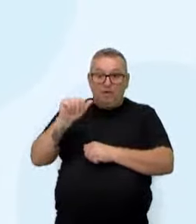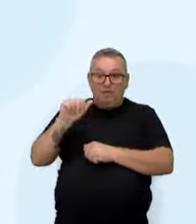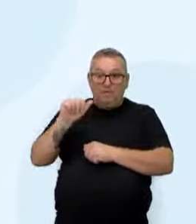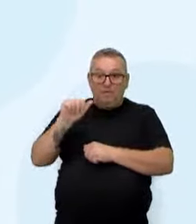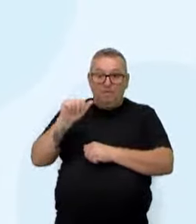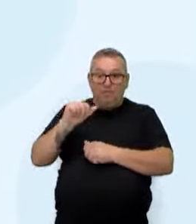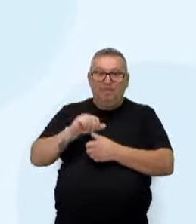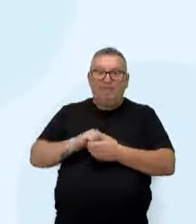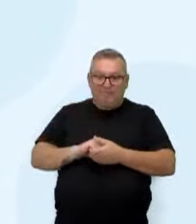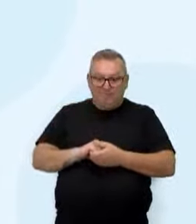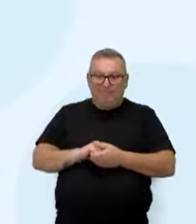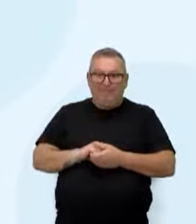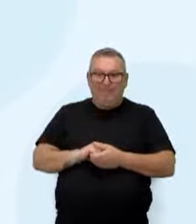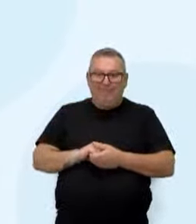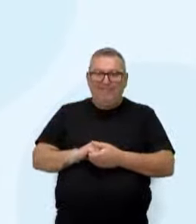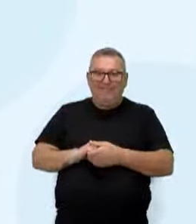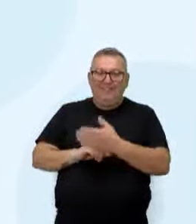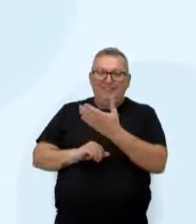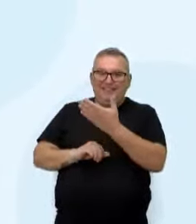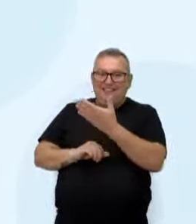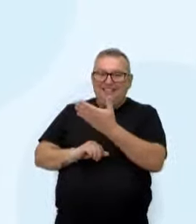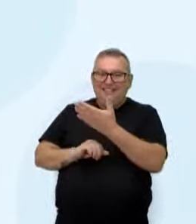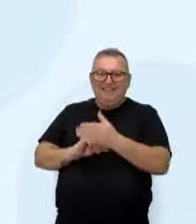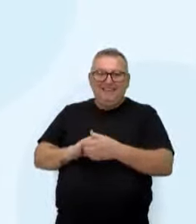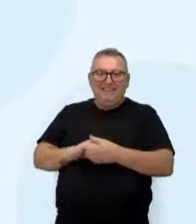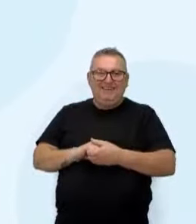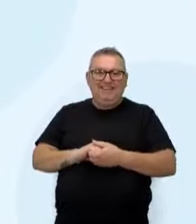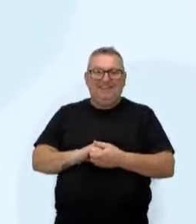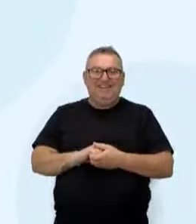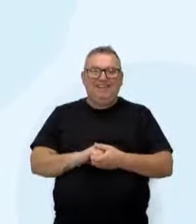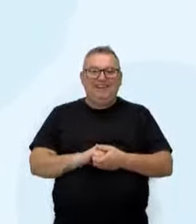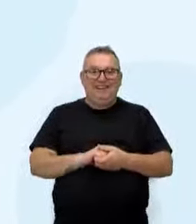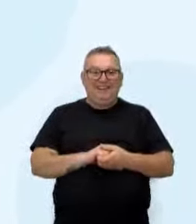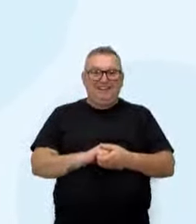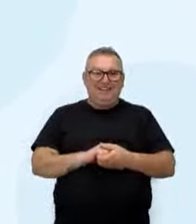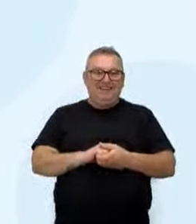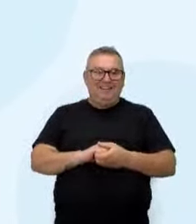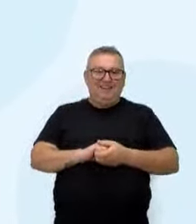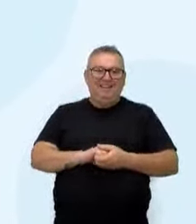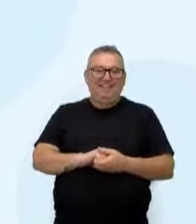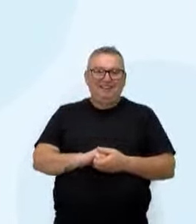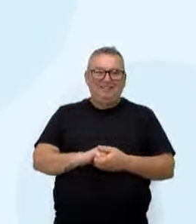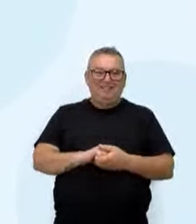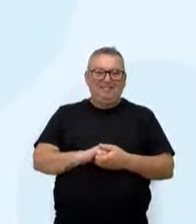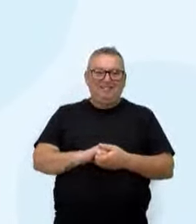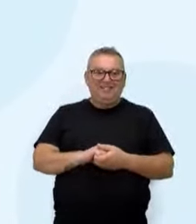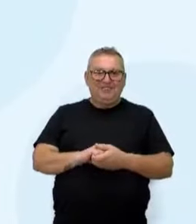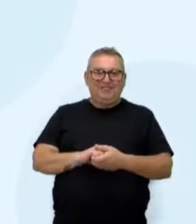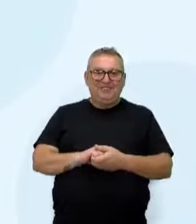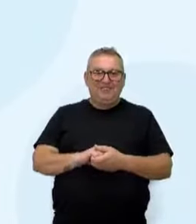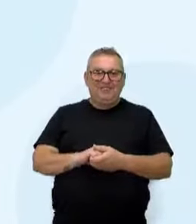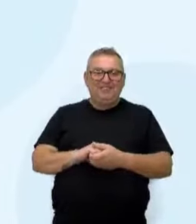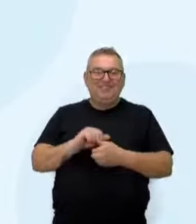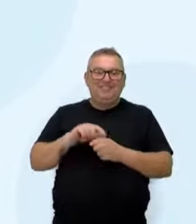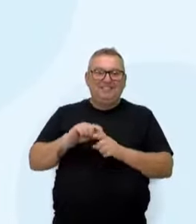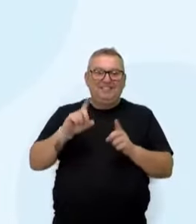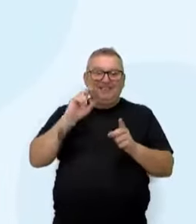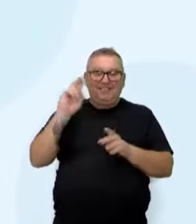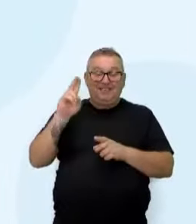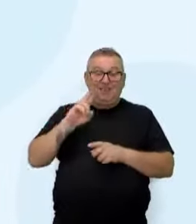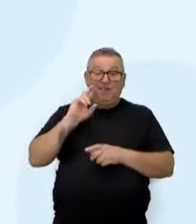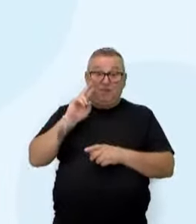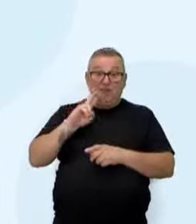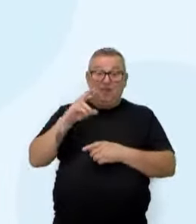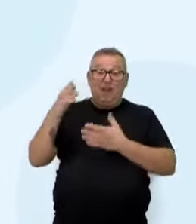um... Sim? Ah, então tá bom. É que eu parei lá no da agenda, mas então tá bom. Então, para a nossa frase